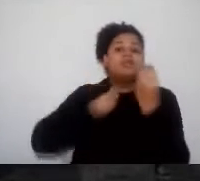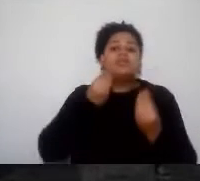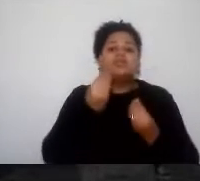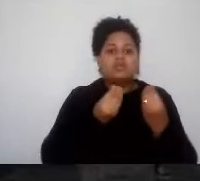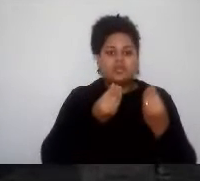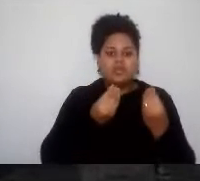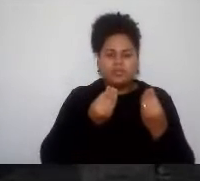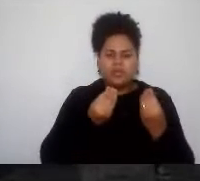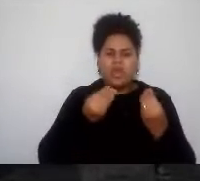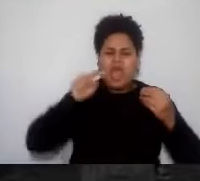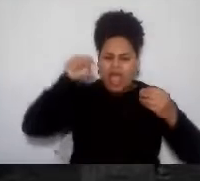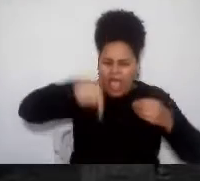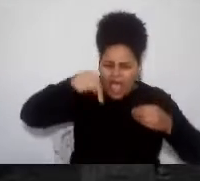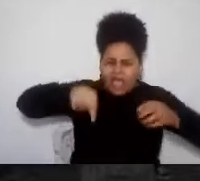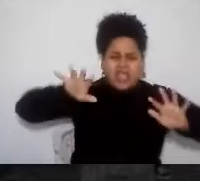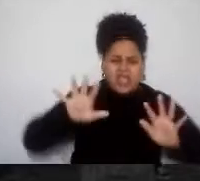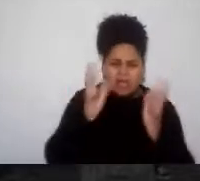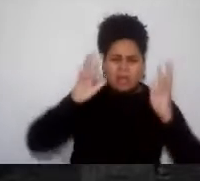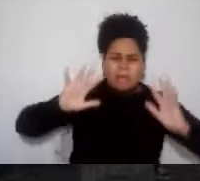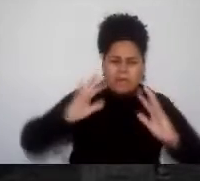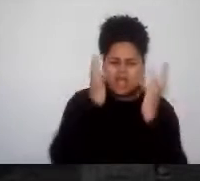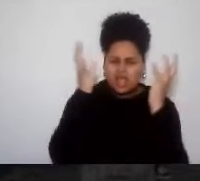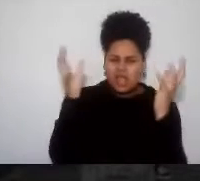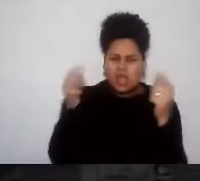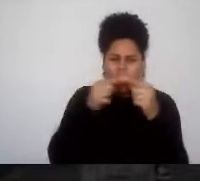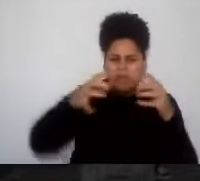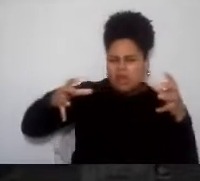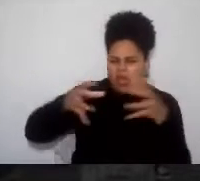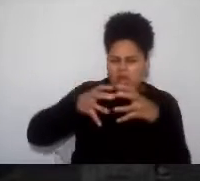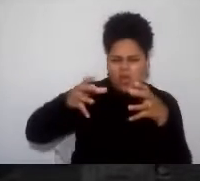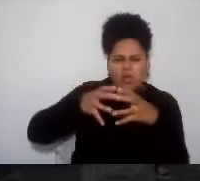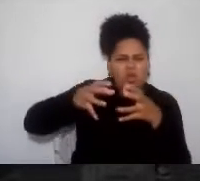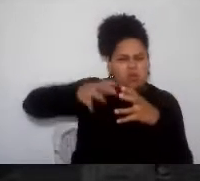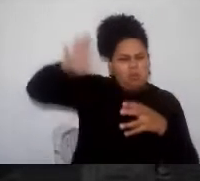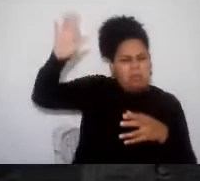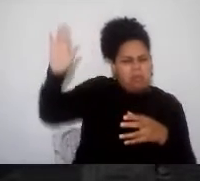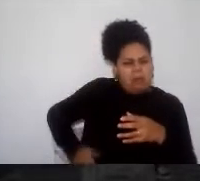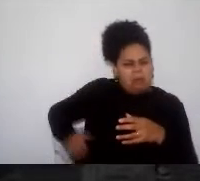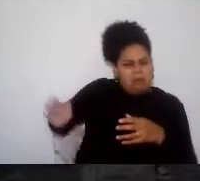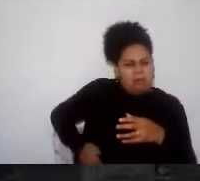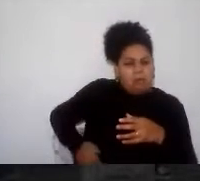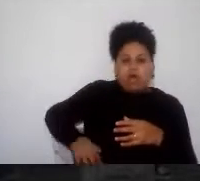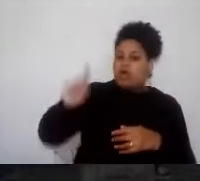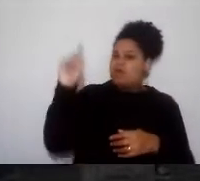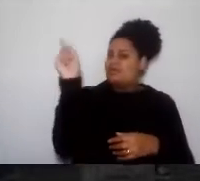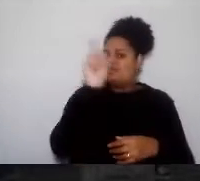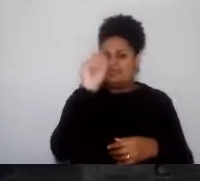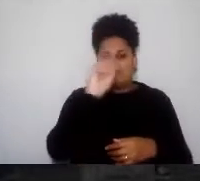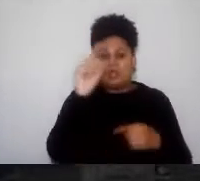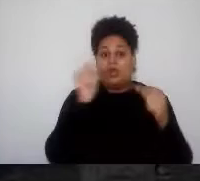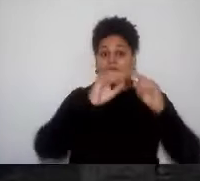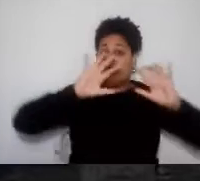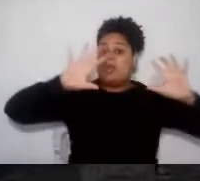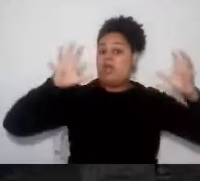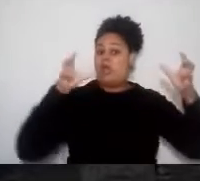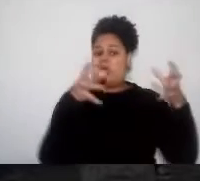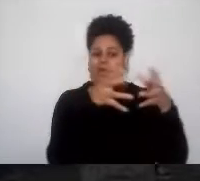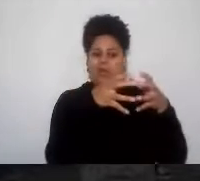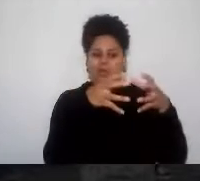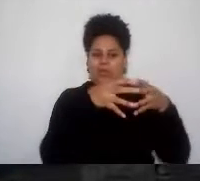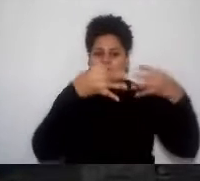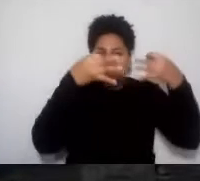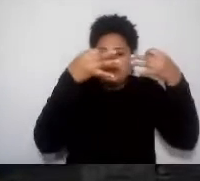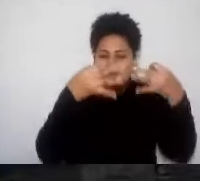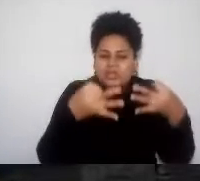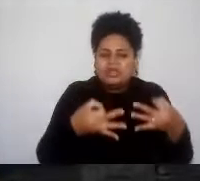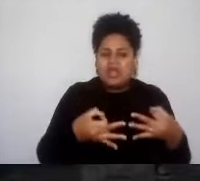uma campanha de um bando, nós estamos falando da campanha de um coletivo, de uma direção